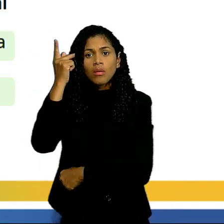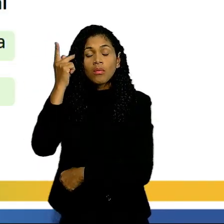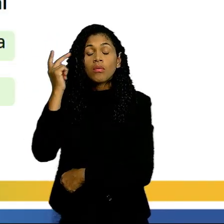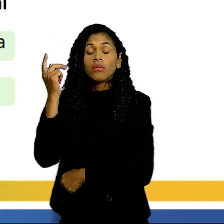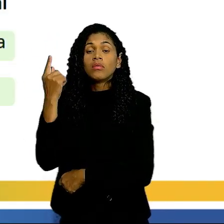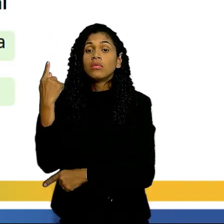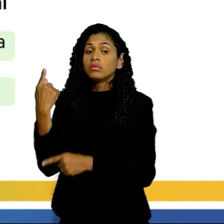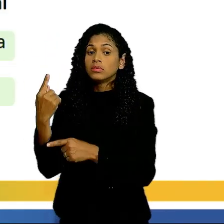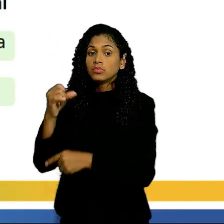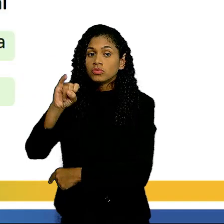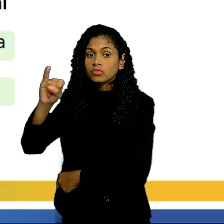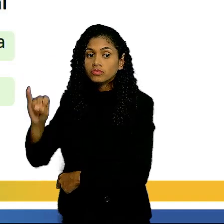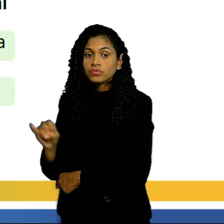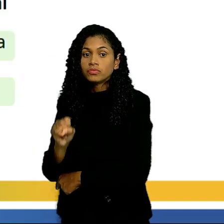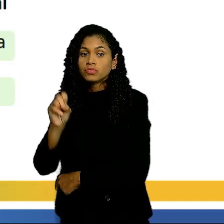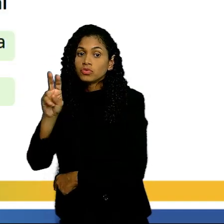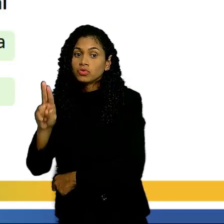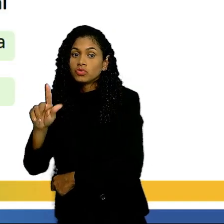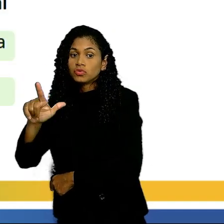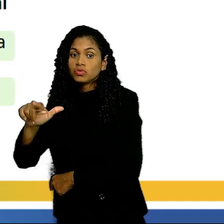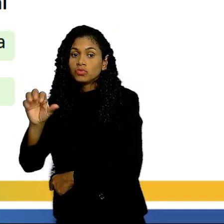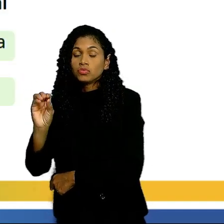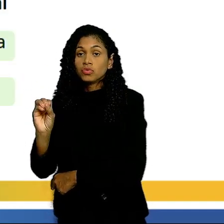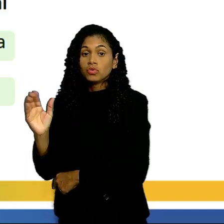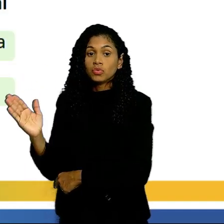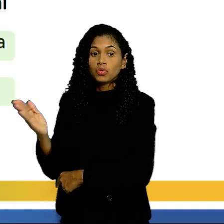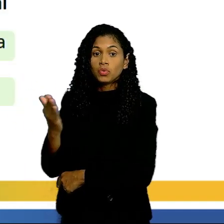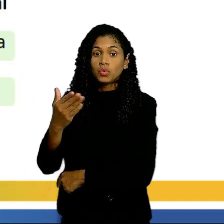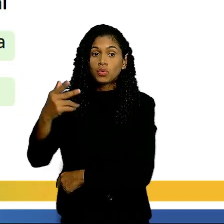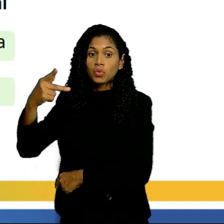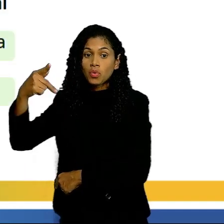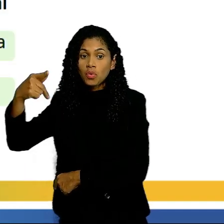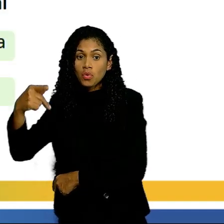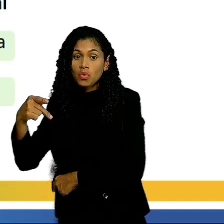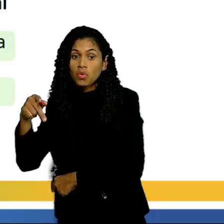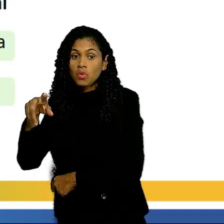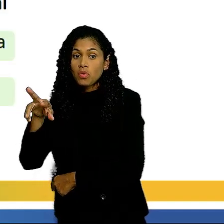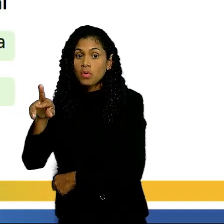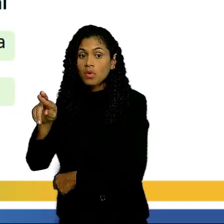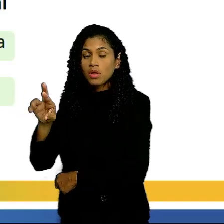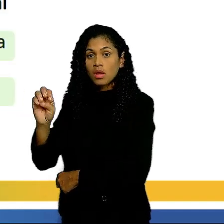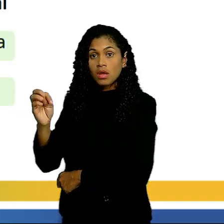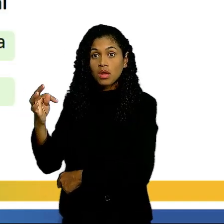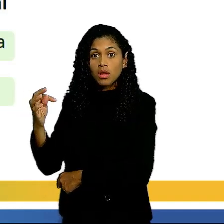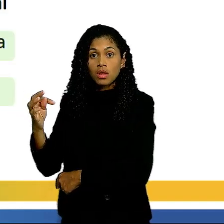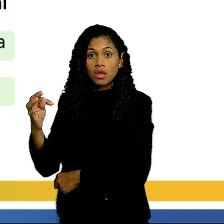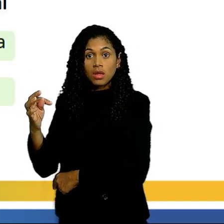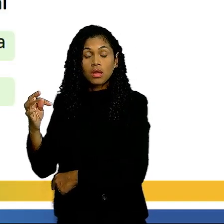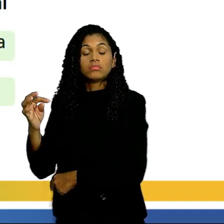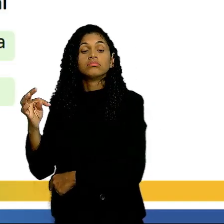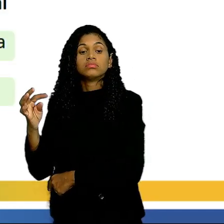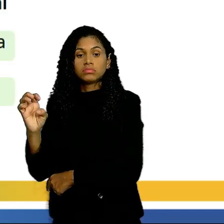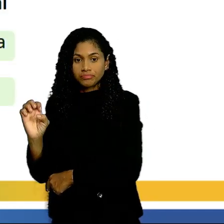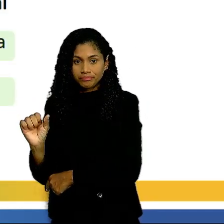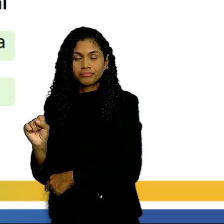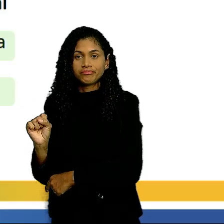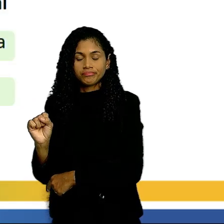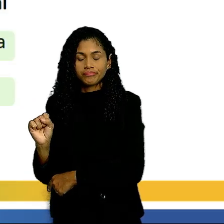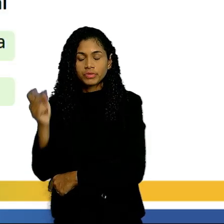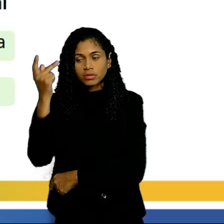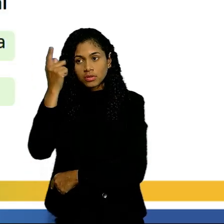tinha também uma trajetória política muito interessante. São Paulo estava programado para perder as